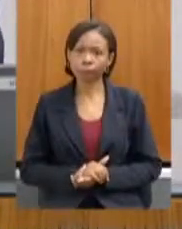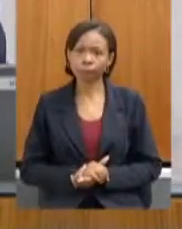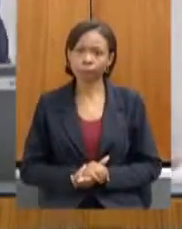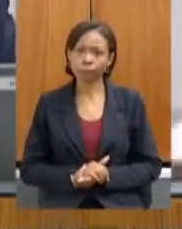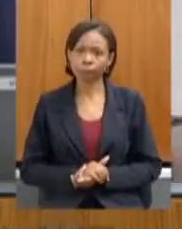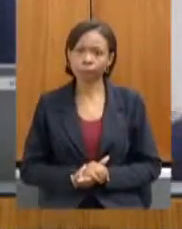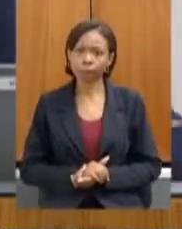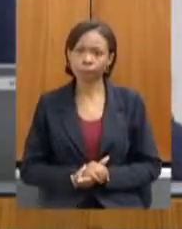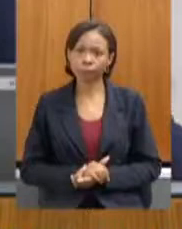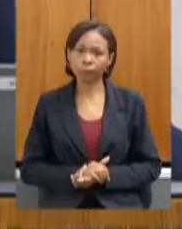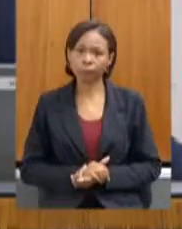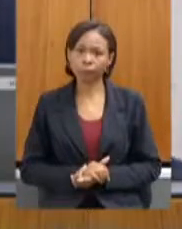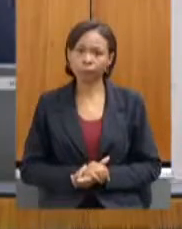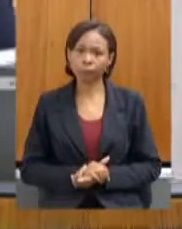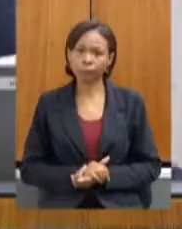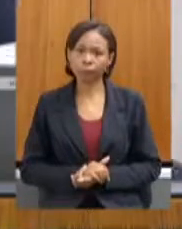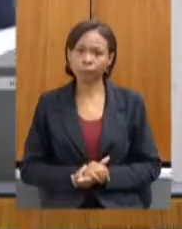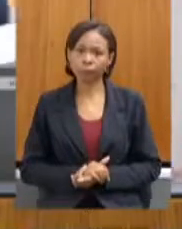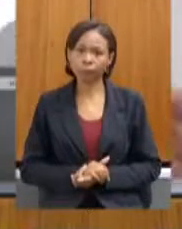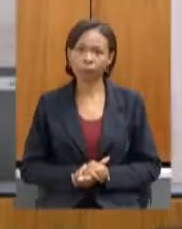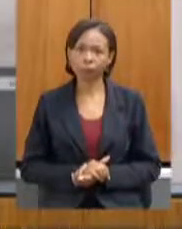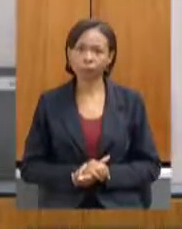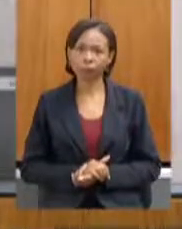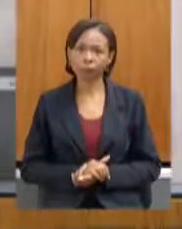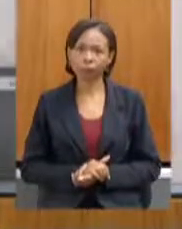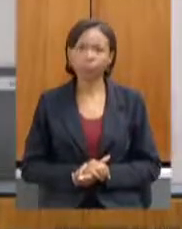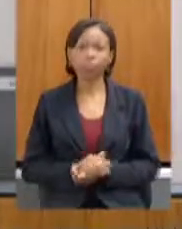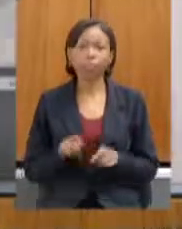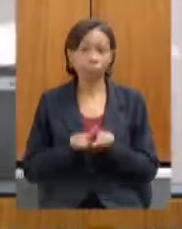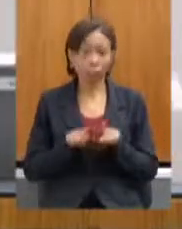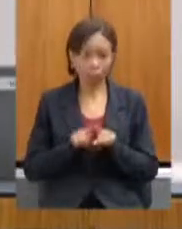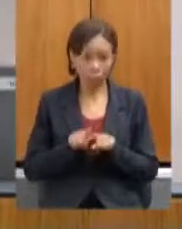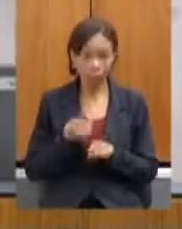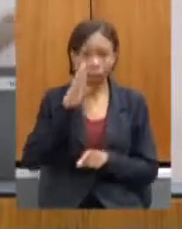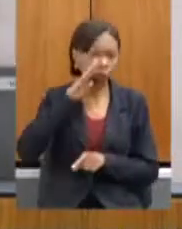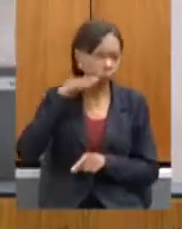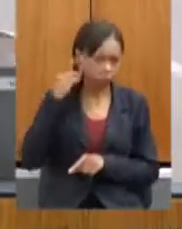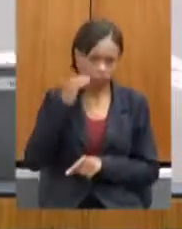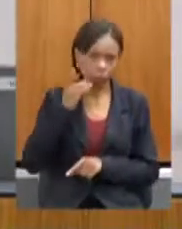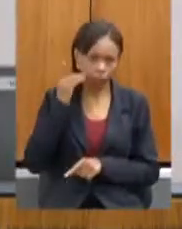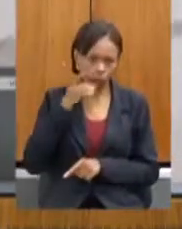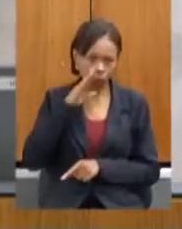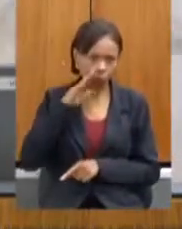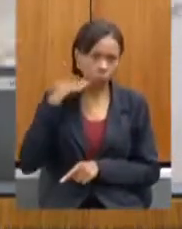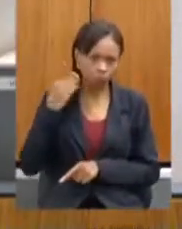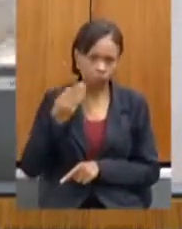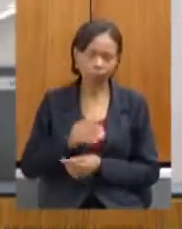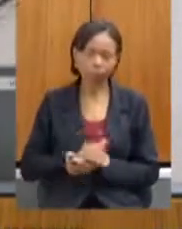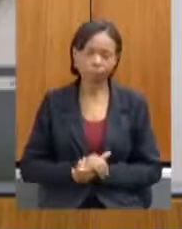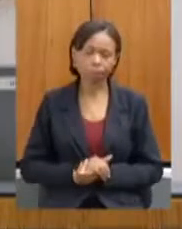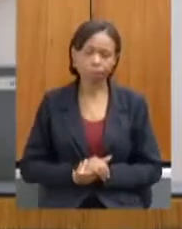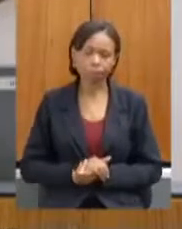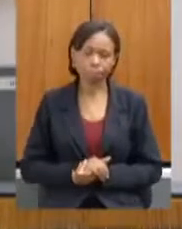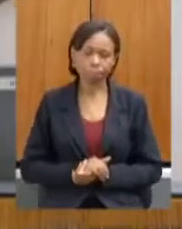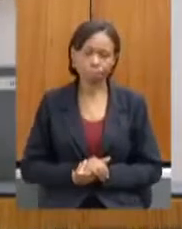E aí e também do deputado a Beatriz Beatriz Cerqueira